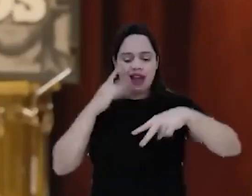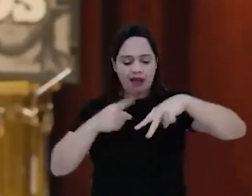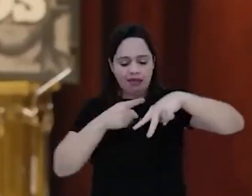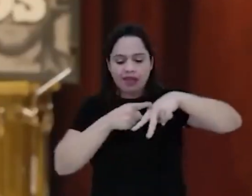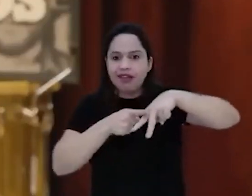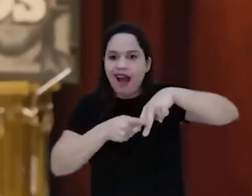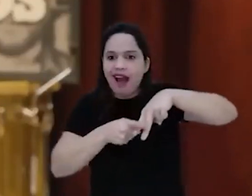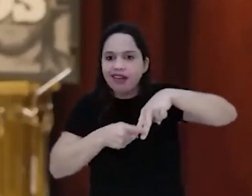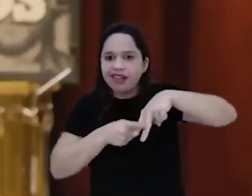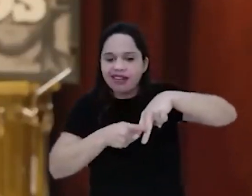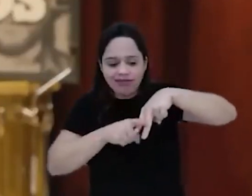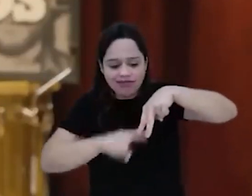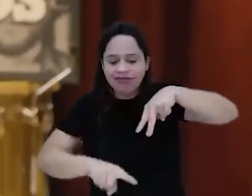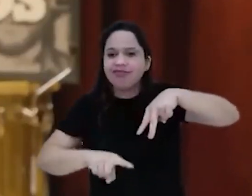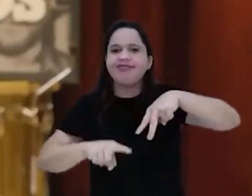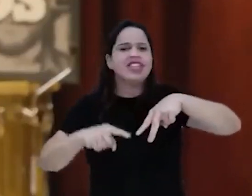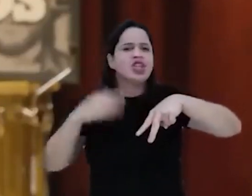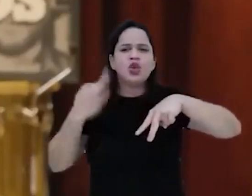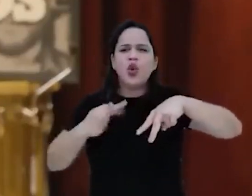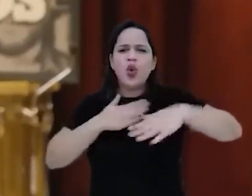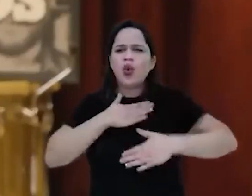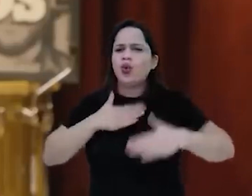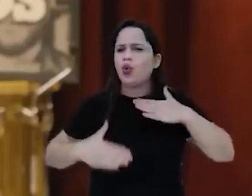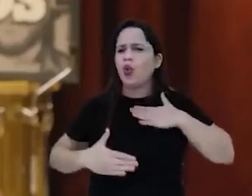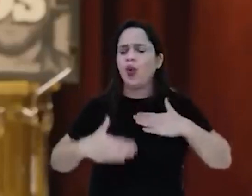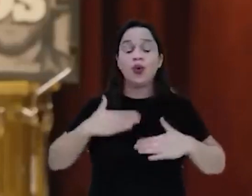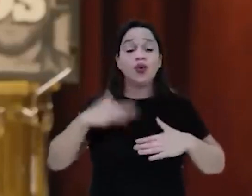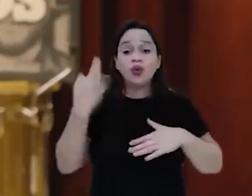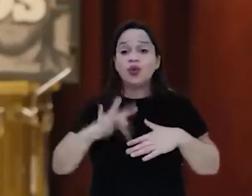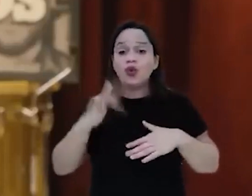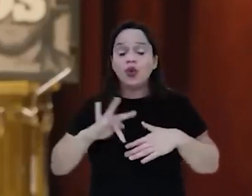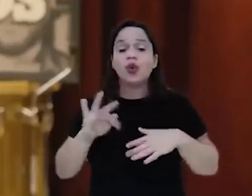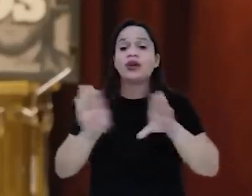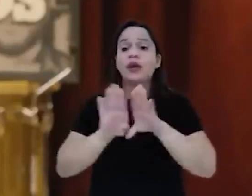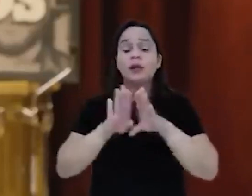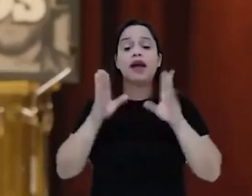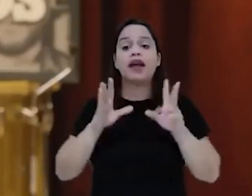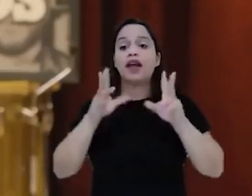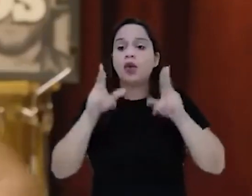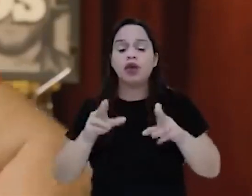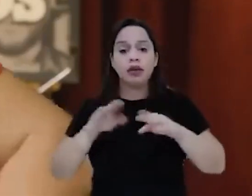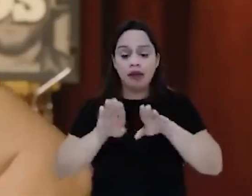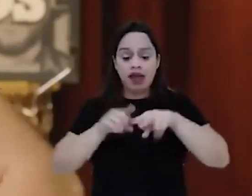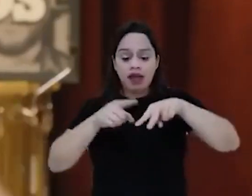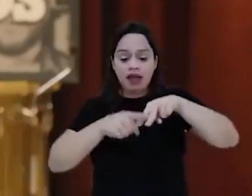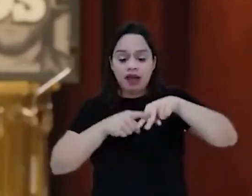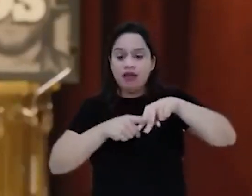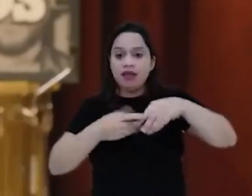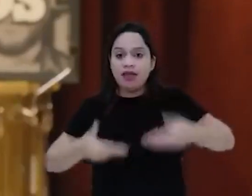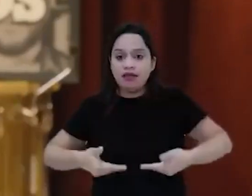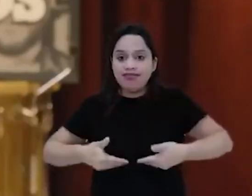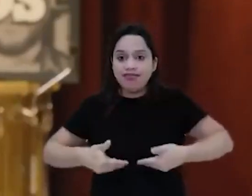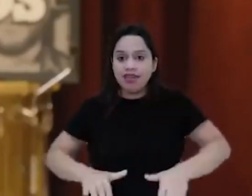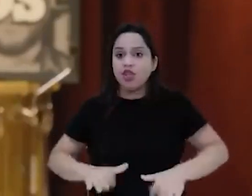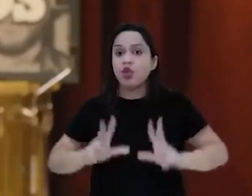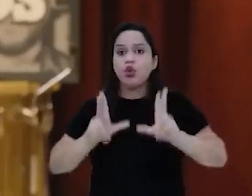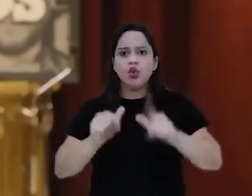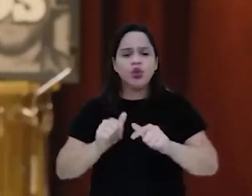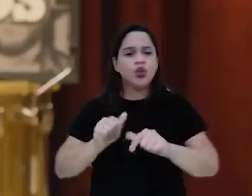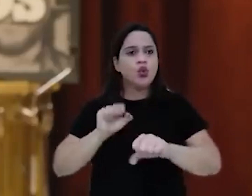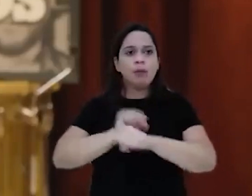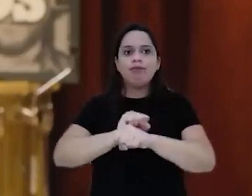Maurício da cintura para baixo e também e o meu corpo é muita dor e ao mesmo tempo assim da cintura para baixo tava todo